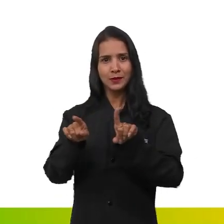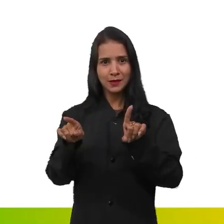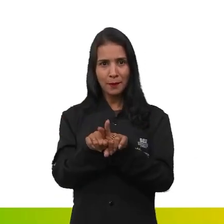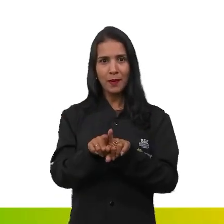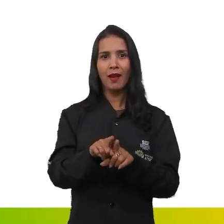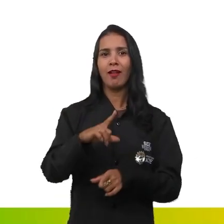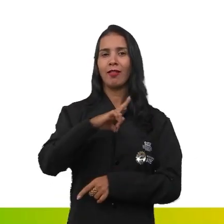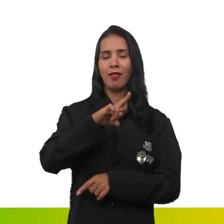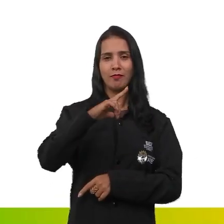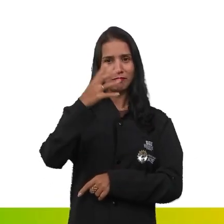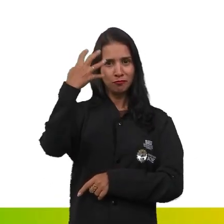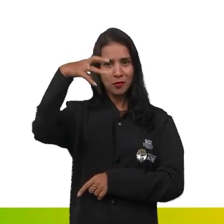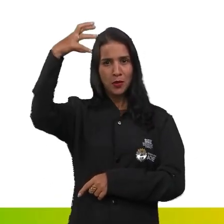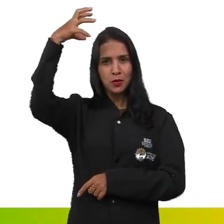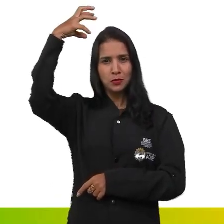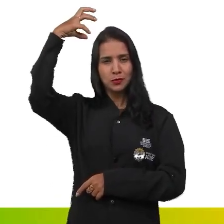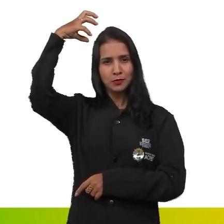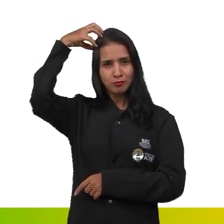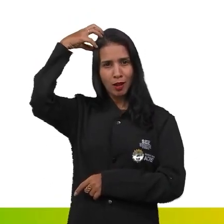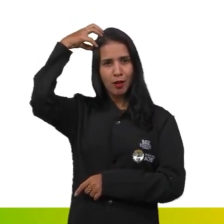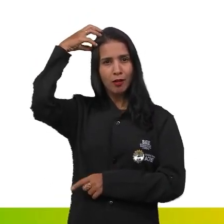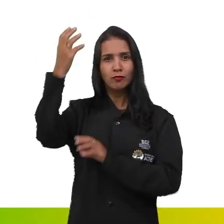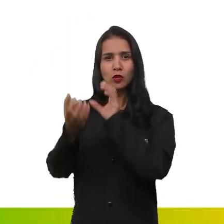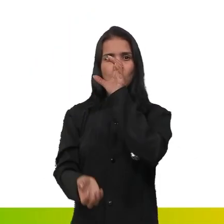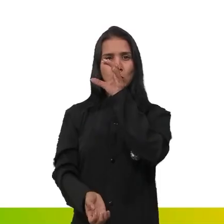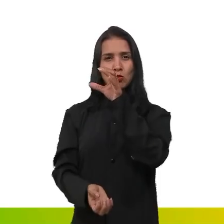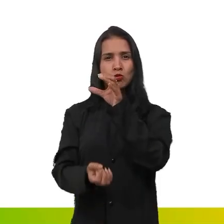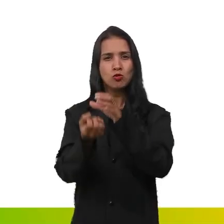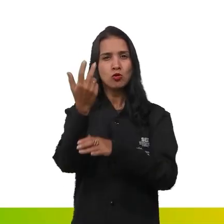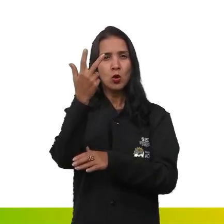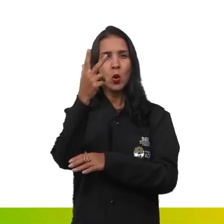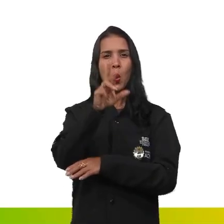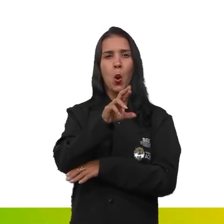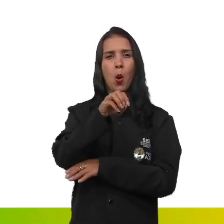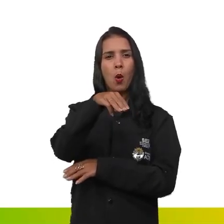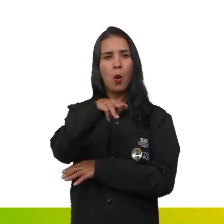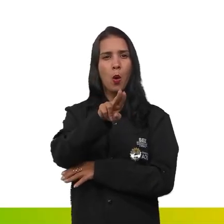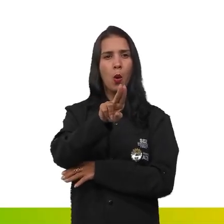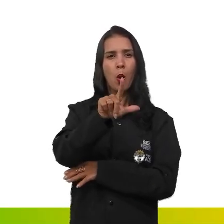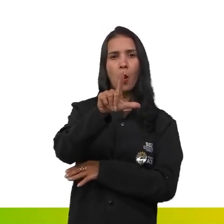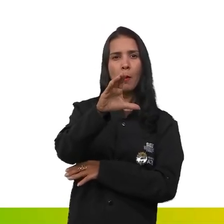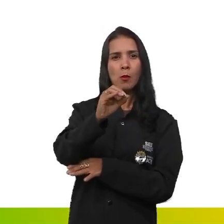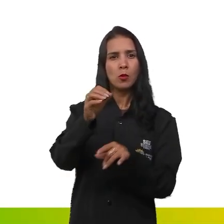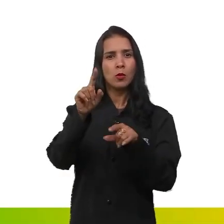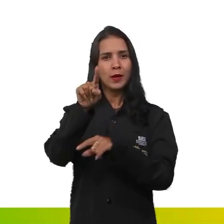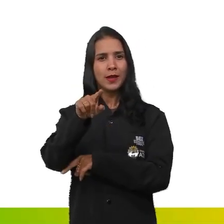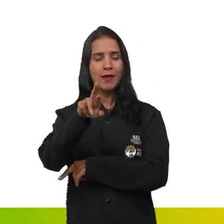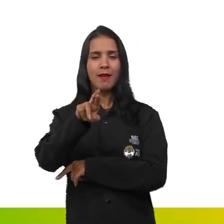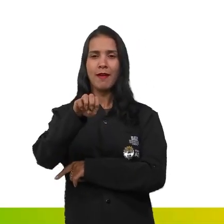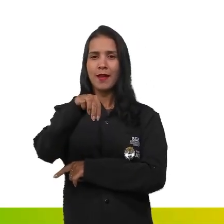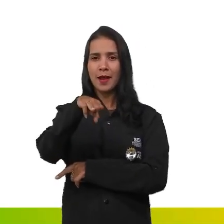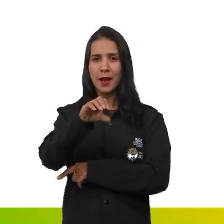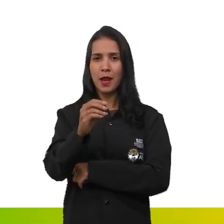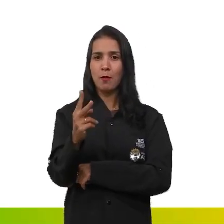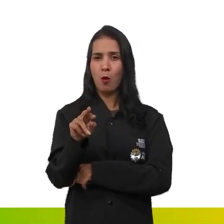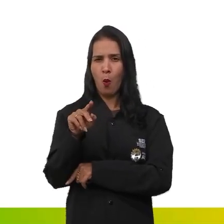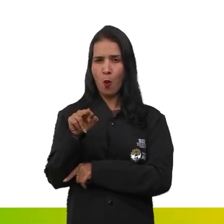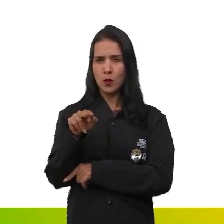monarquia, que aí tem a fundação lendária de Rômulo e Remo, lembra disso? Os